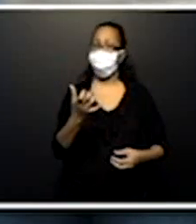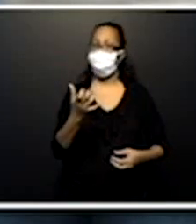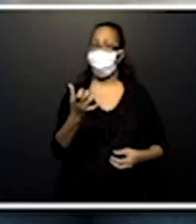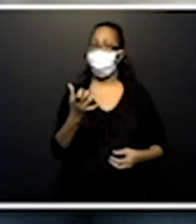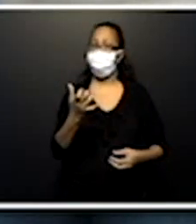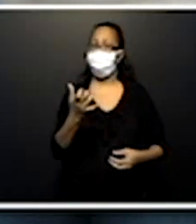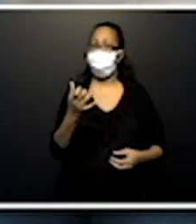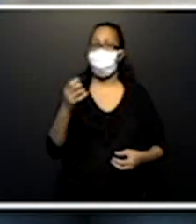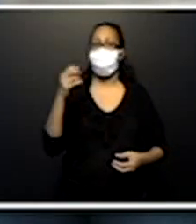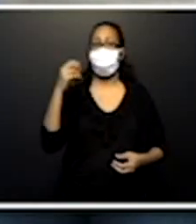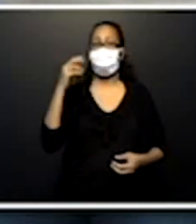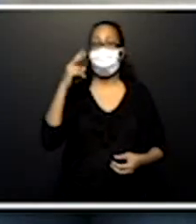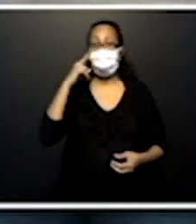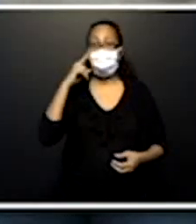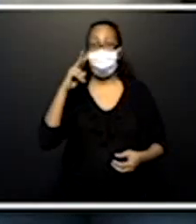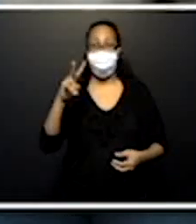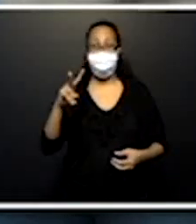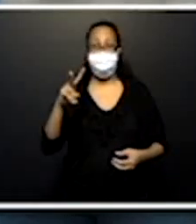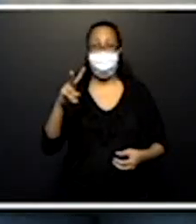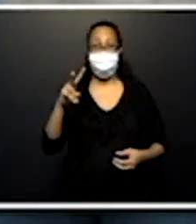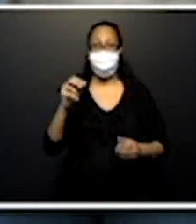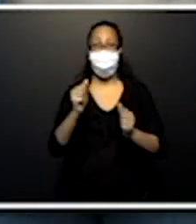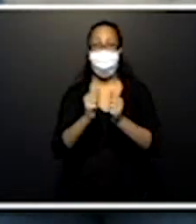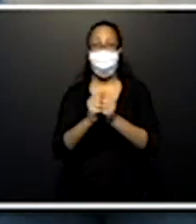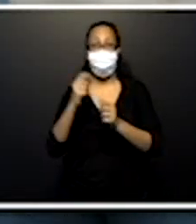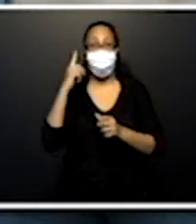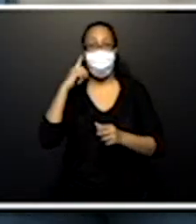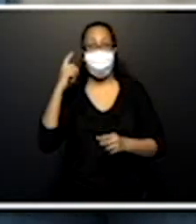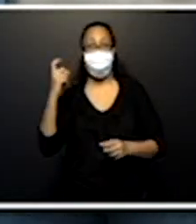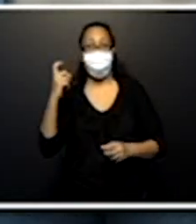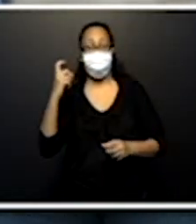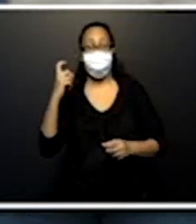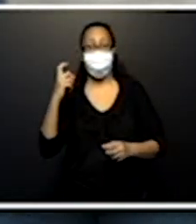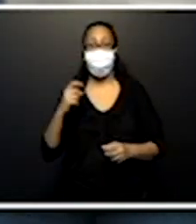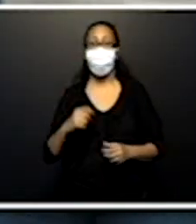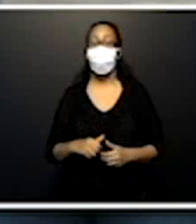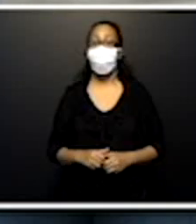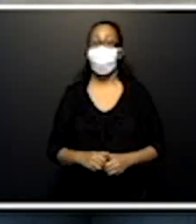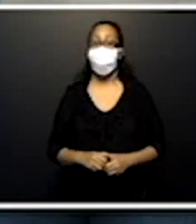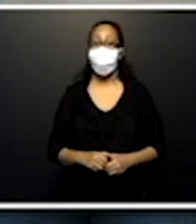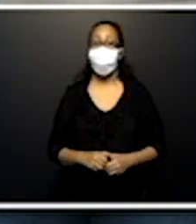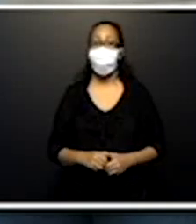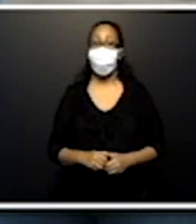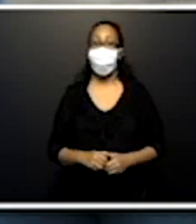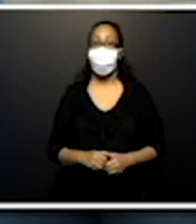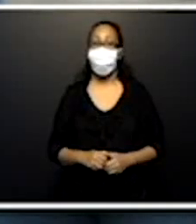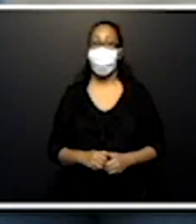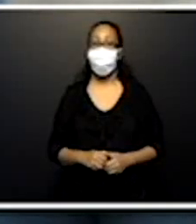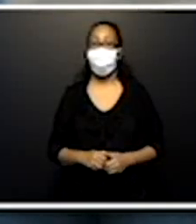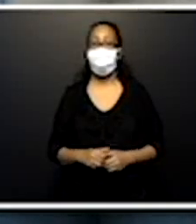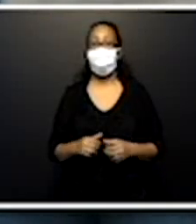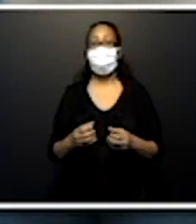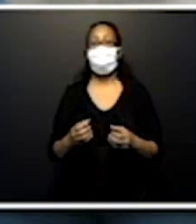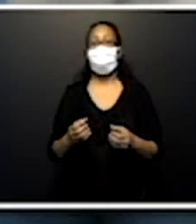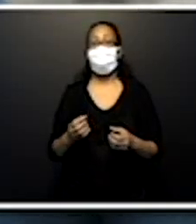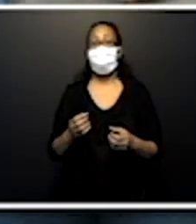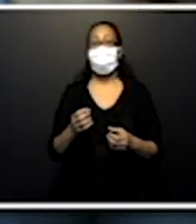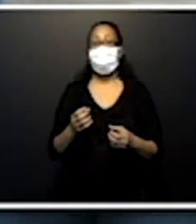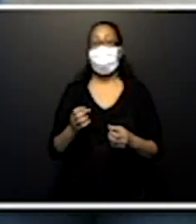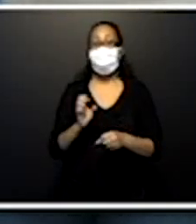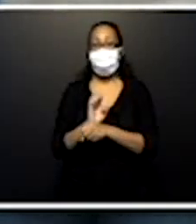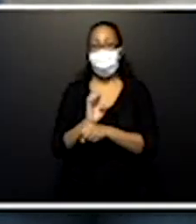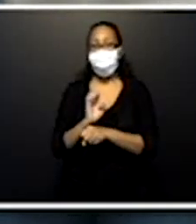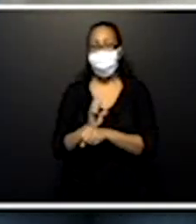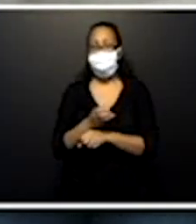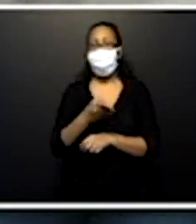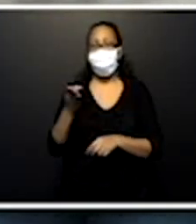visão, em coro, que é audição, eu também tenho a sinestesia. Bem, espero que tenha ficado claro para vocês